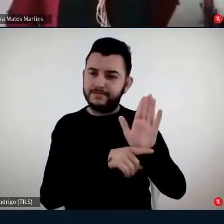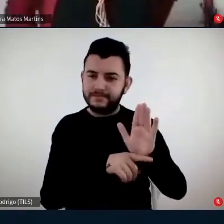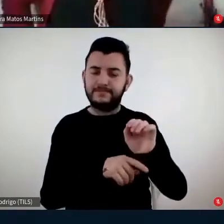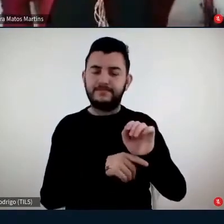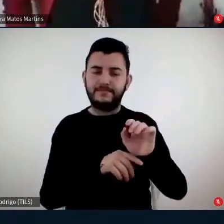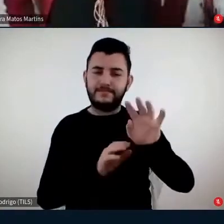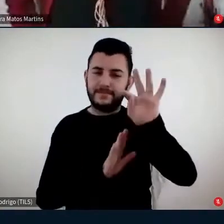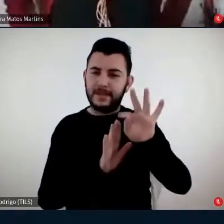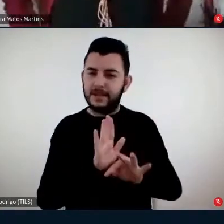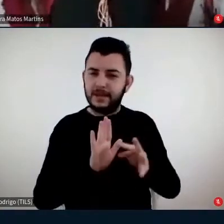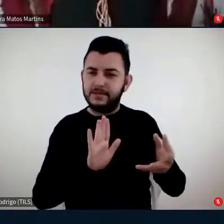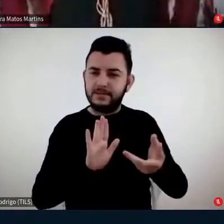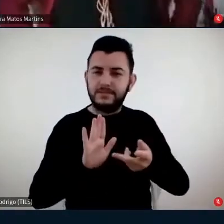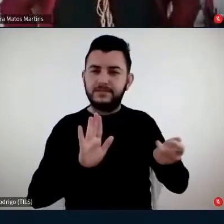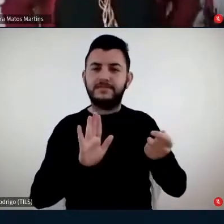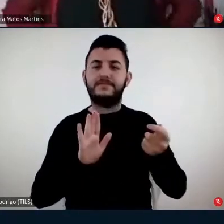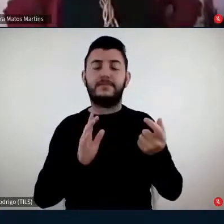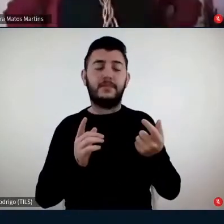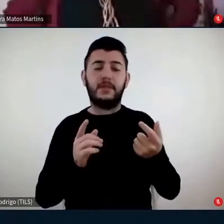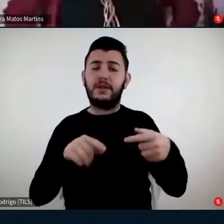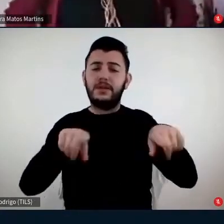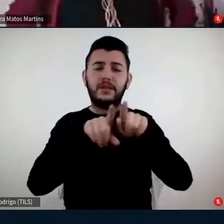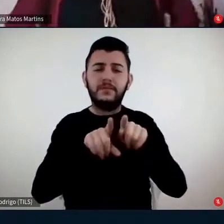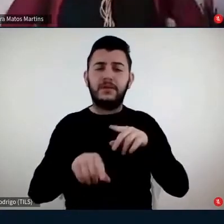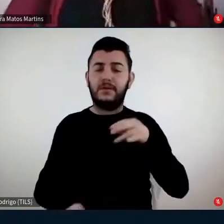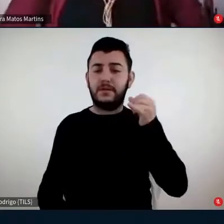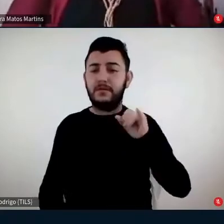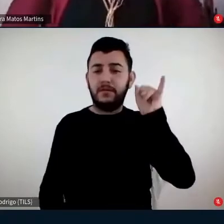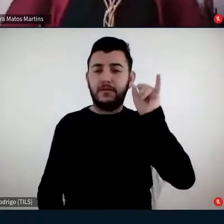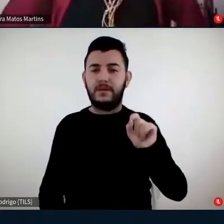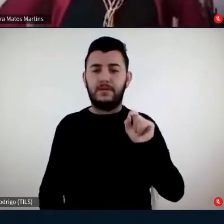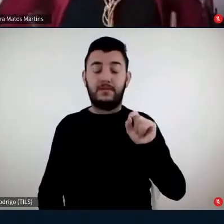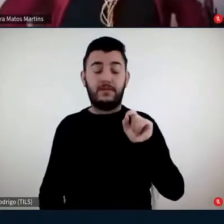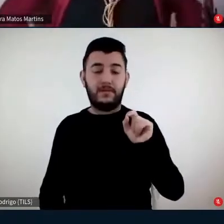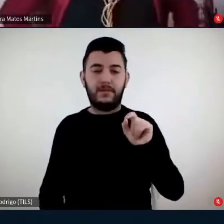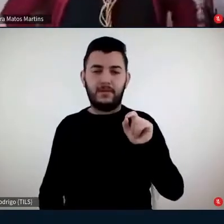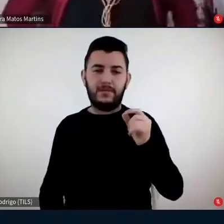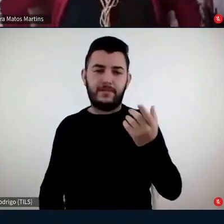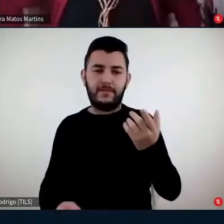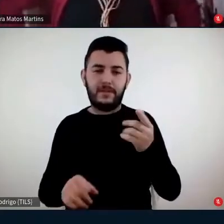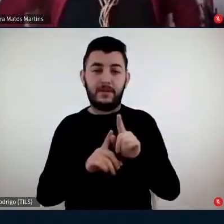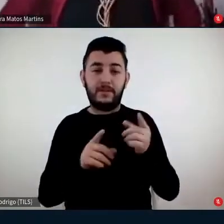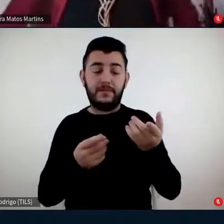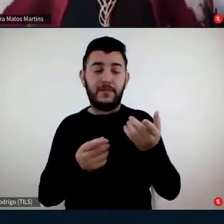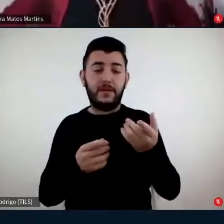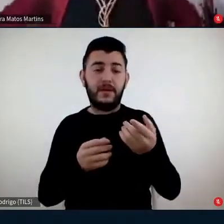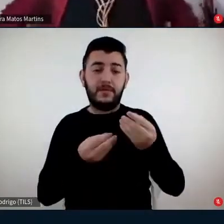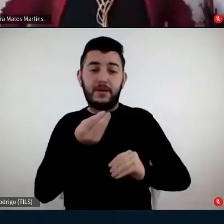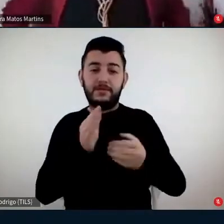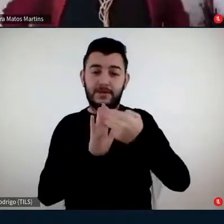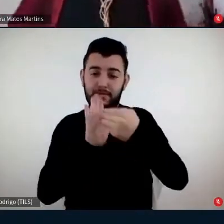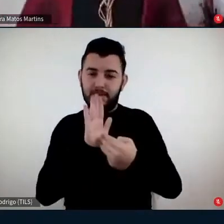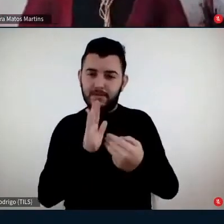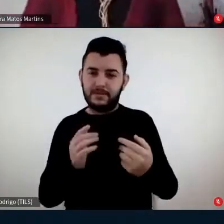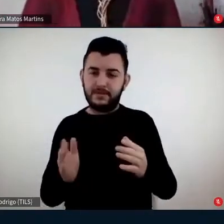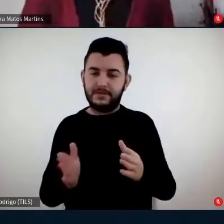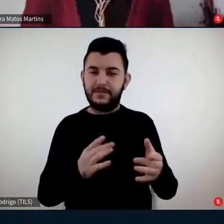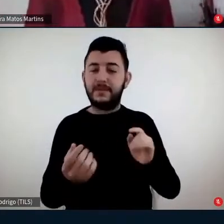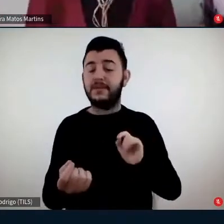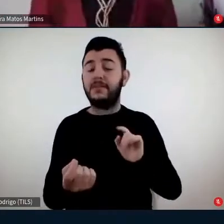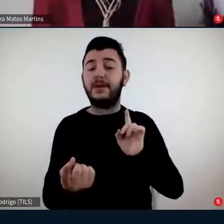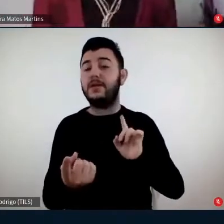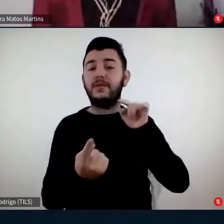e não deixar essa lacuna, essa fragilidade metodológica. Por fim, já indo, assim, para a minha